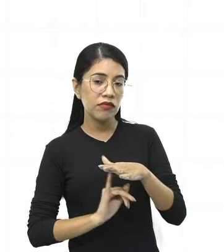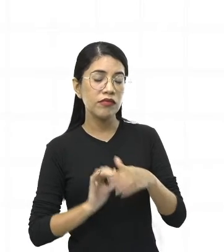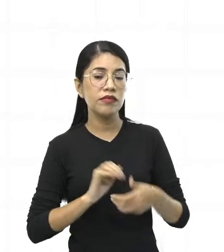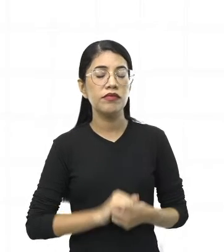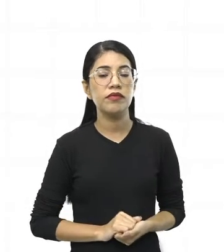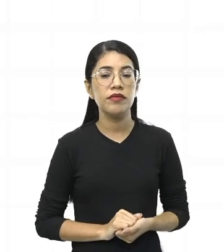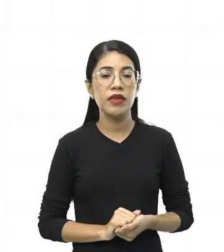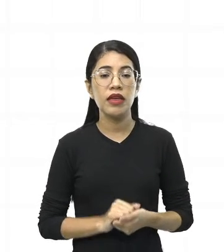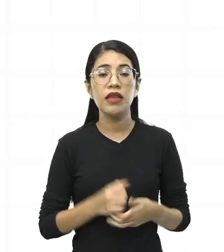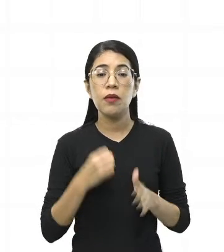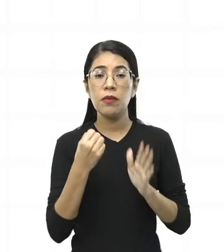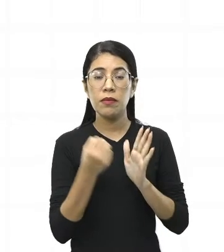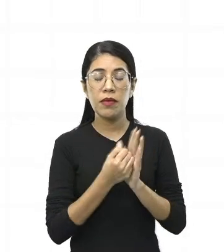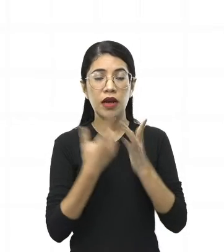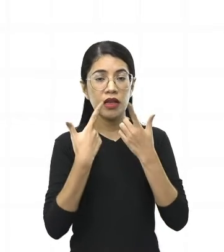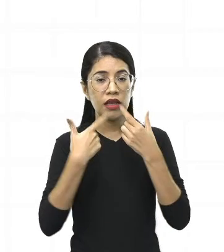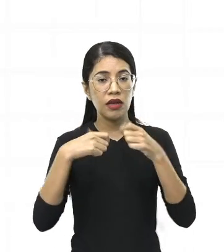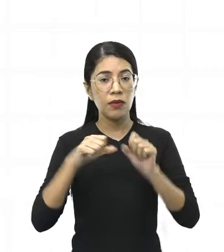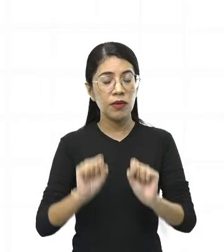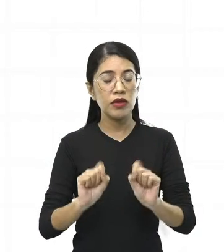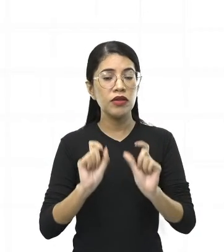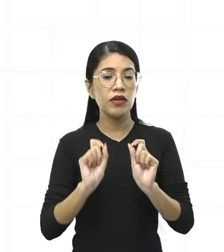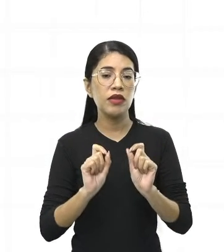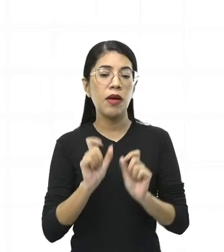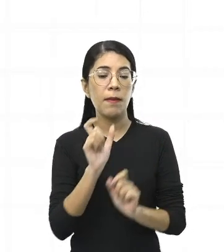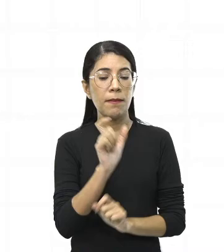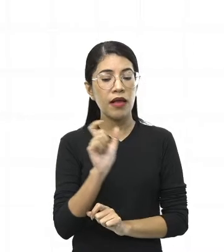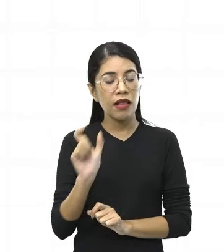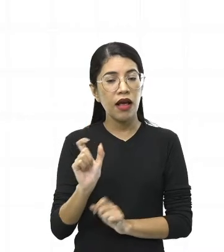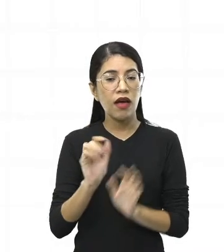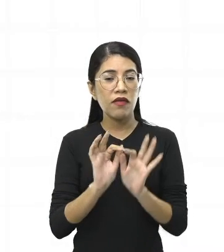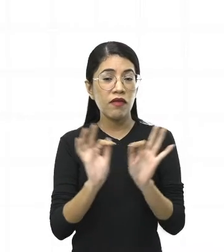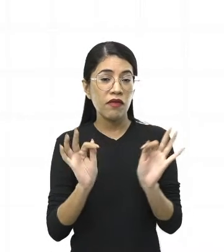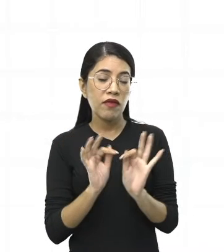marcas linguísticas, né, são esses termos, são as palavras, são as